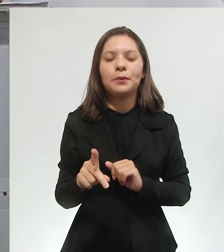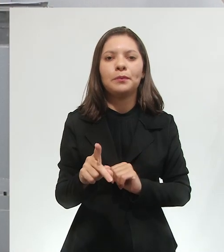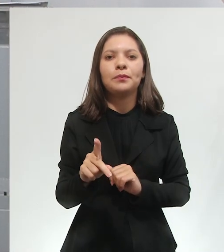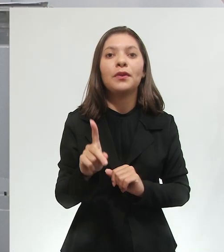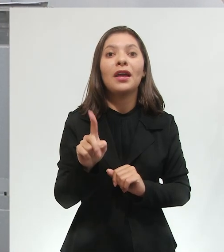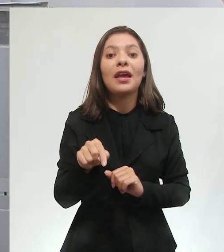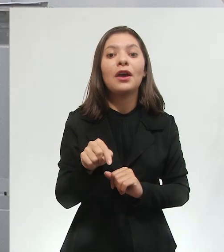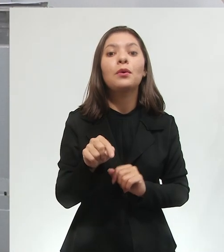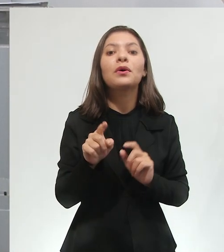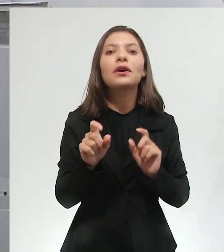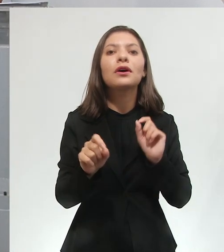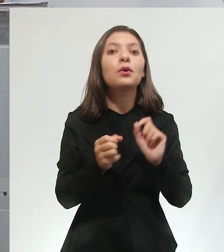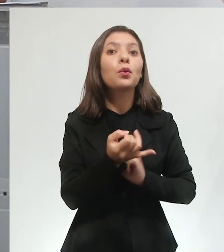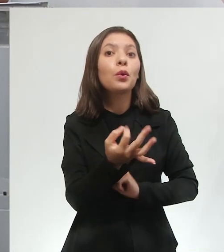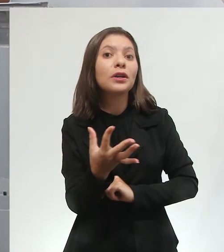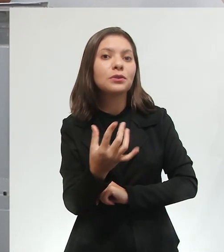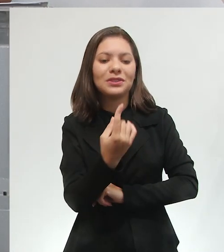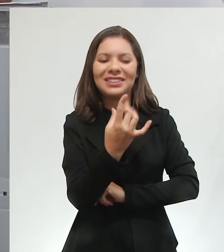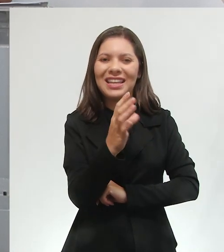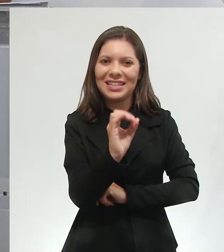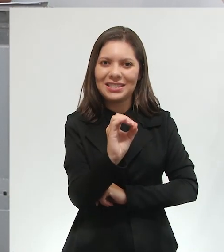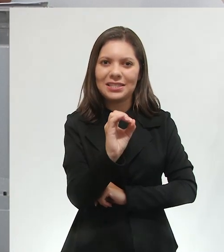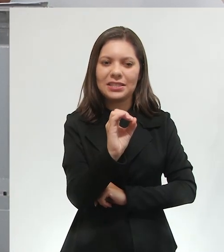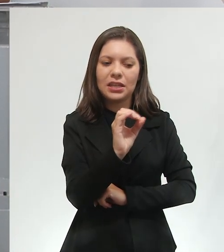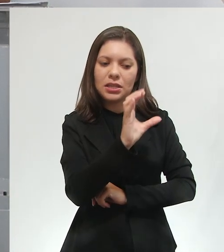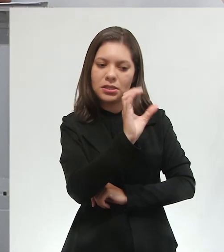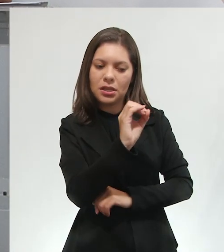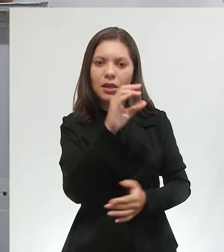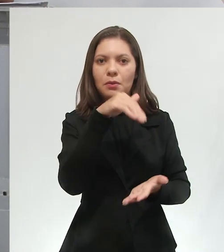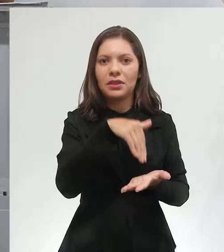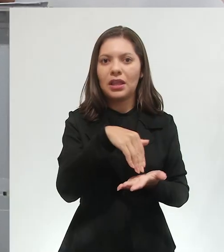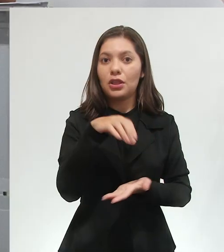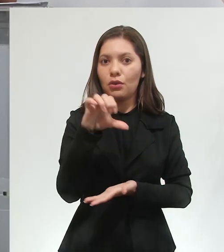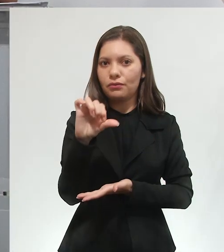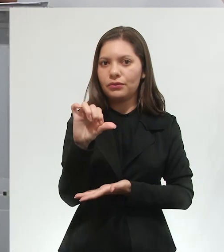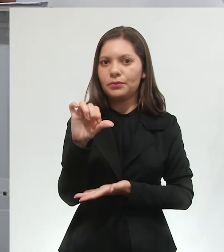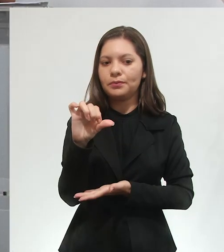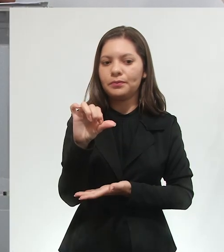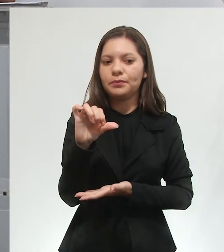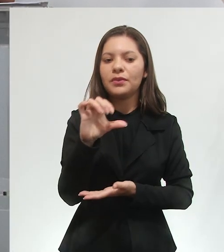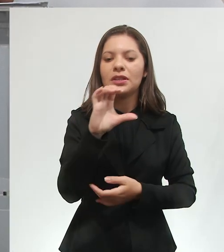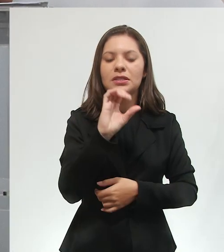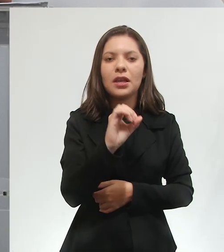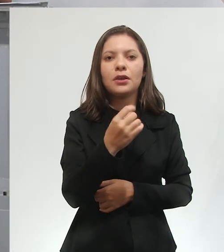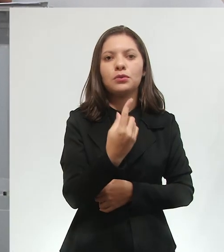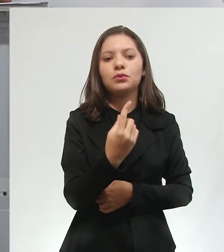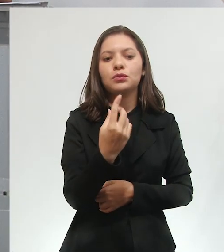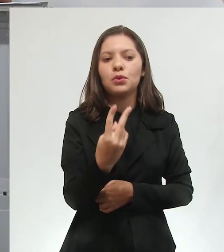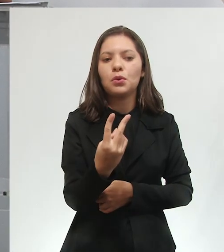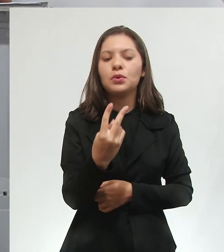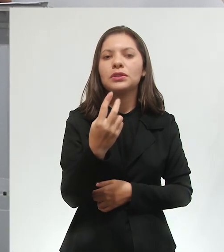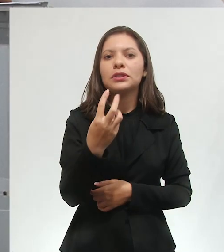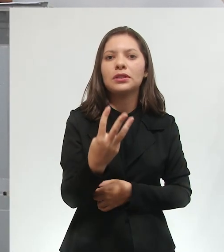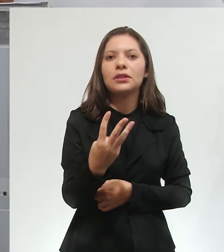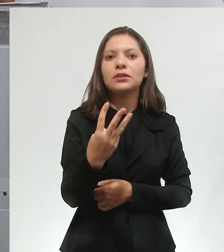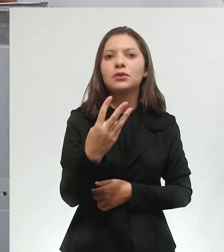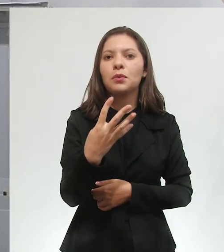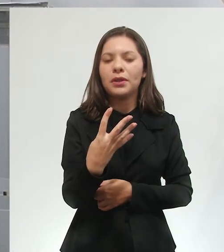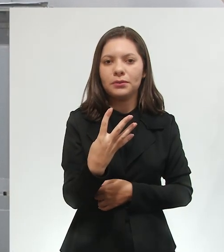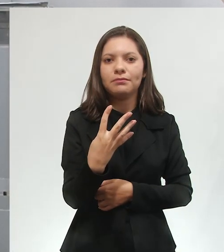10 algarismos, que vai do 0 até o 9. 0, 1, 2, 3,